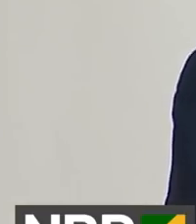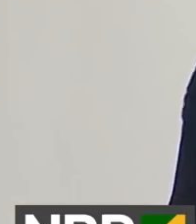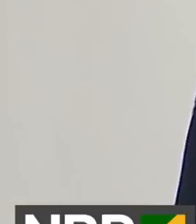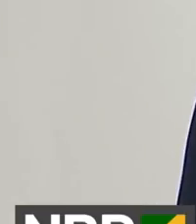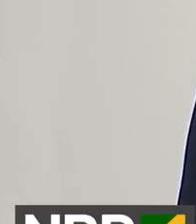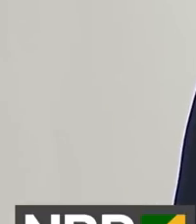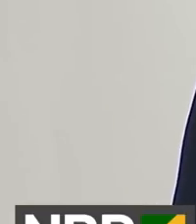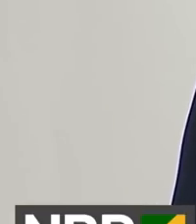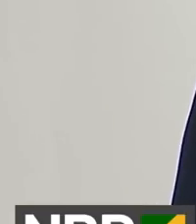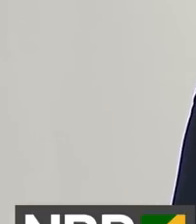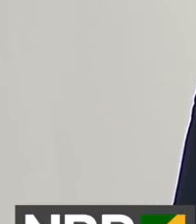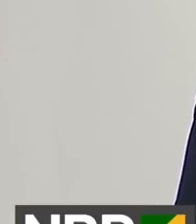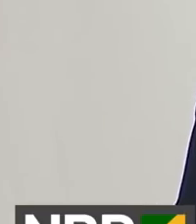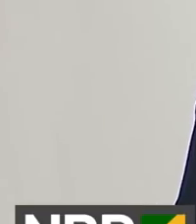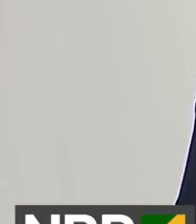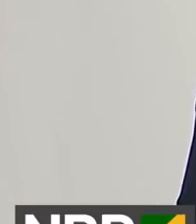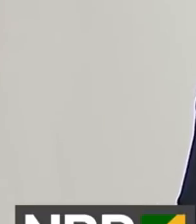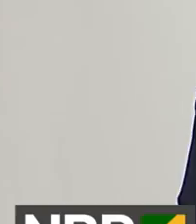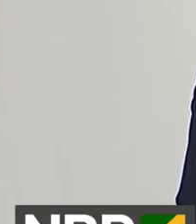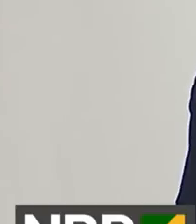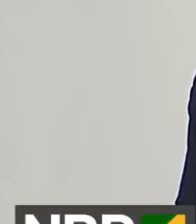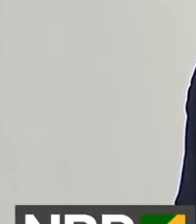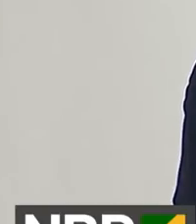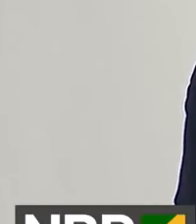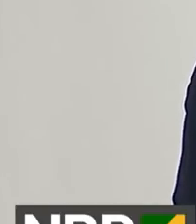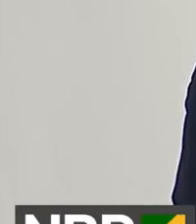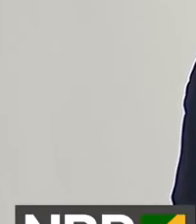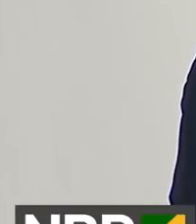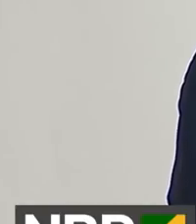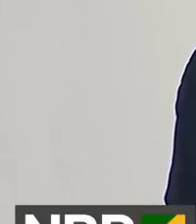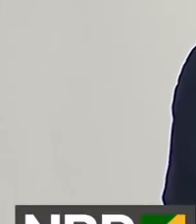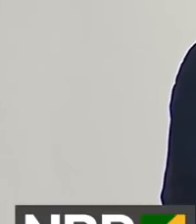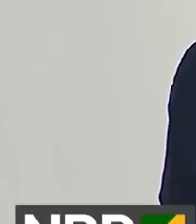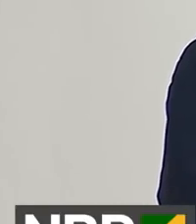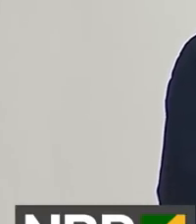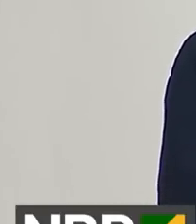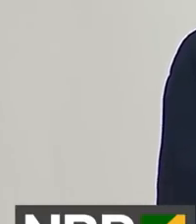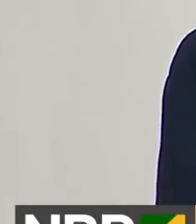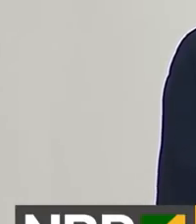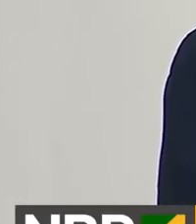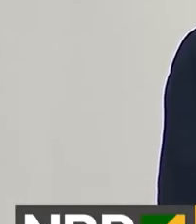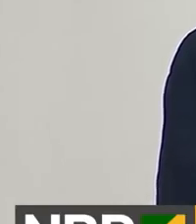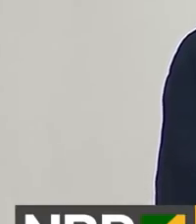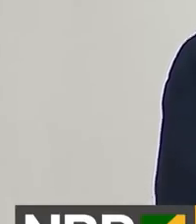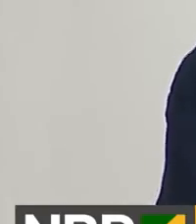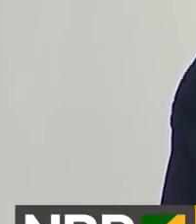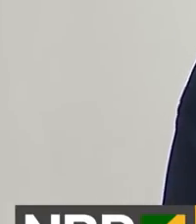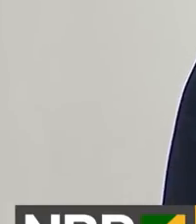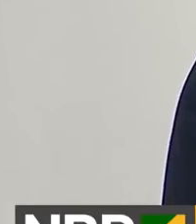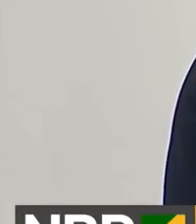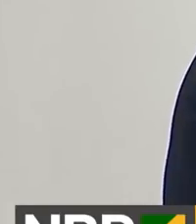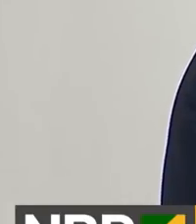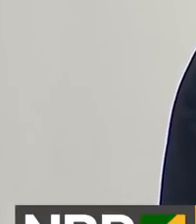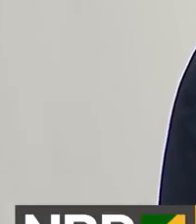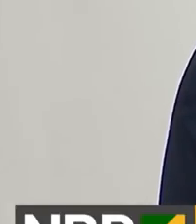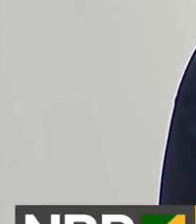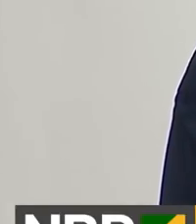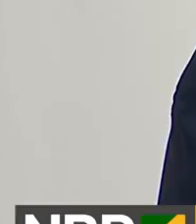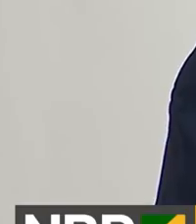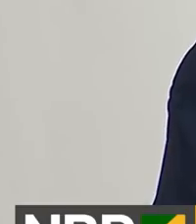modernização da economia e de reinvenção da estrutura institucional nós estamos